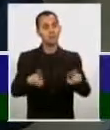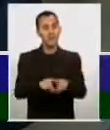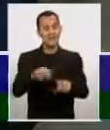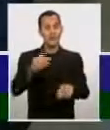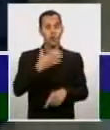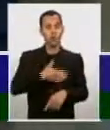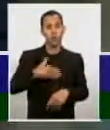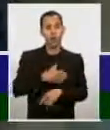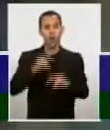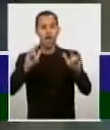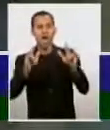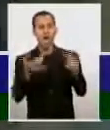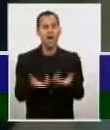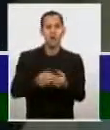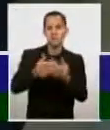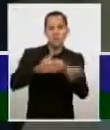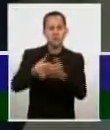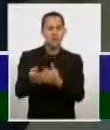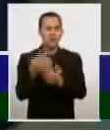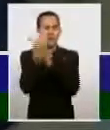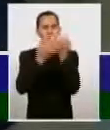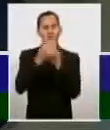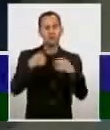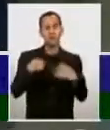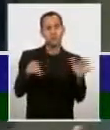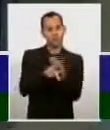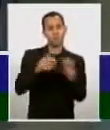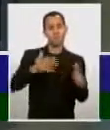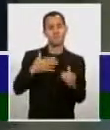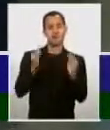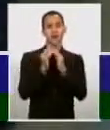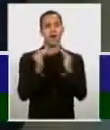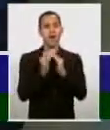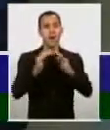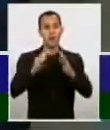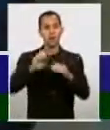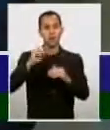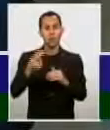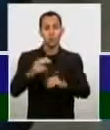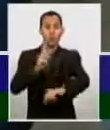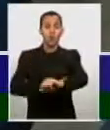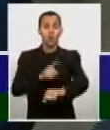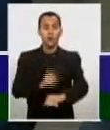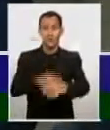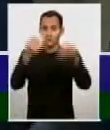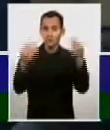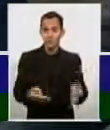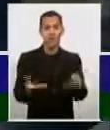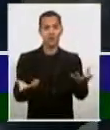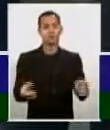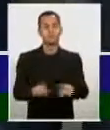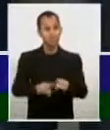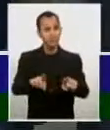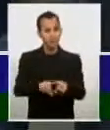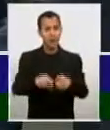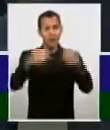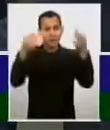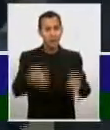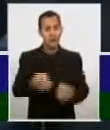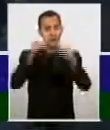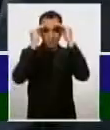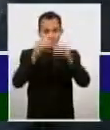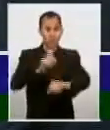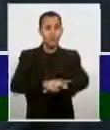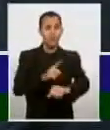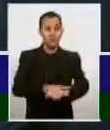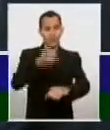de escutar funk ou hip hop ou qualquer outro tipo de coisa, eu posso escutar na minha casa, nos horários adequados também, respeitando a lei do